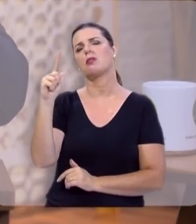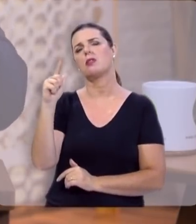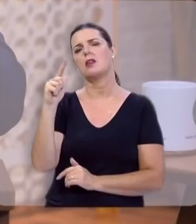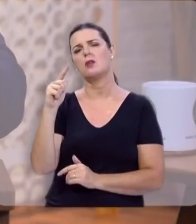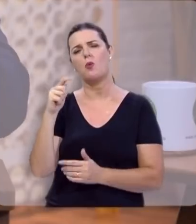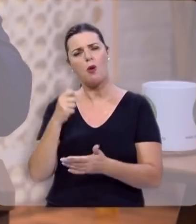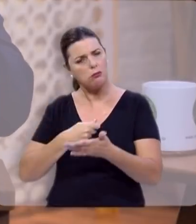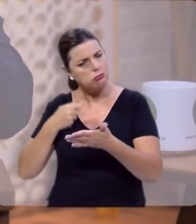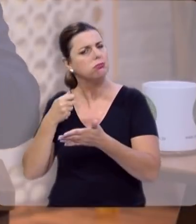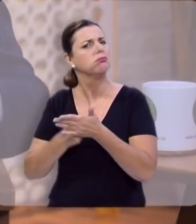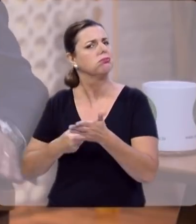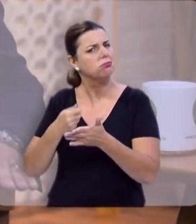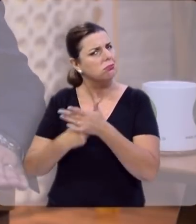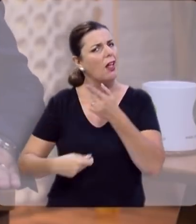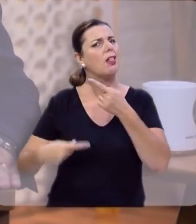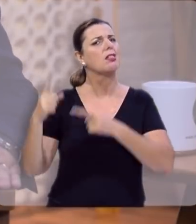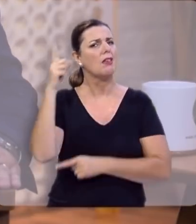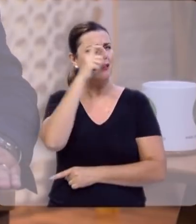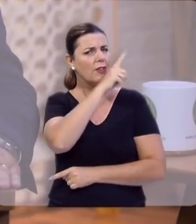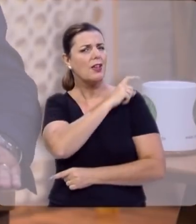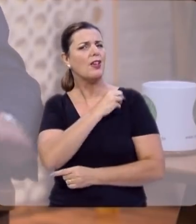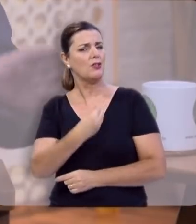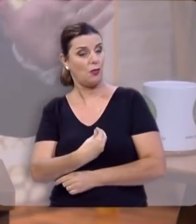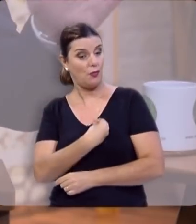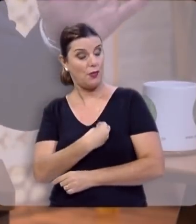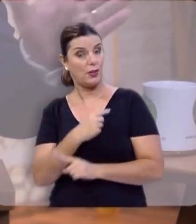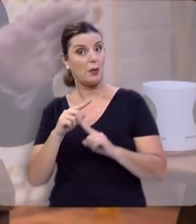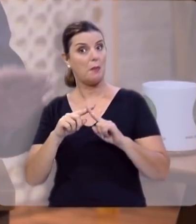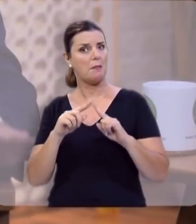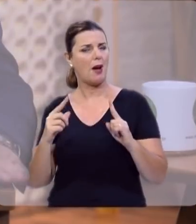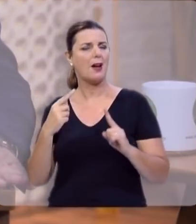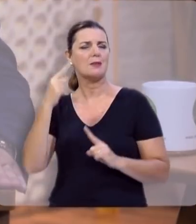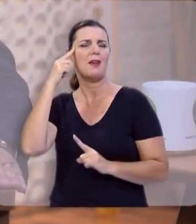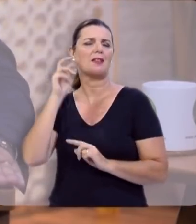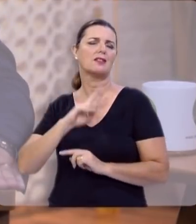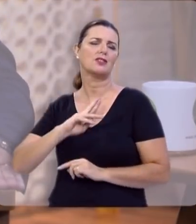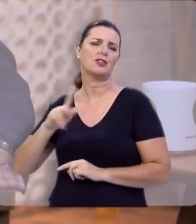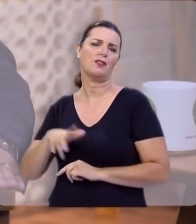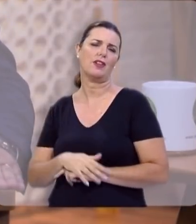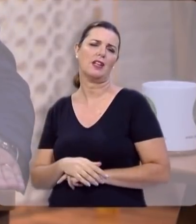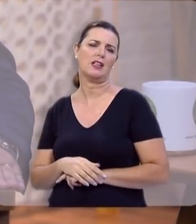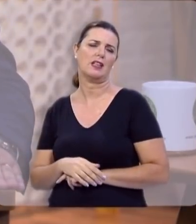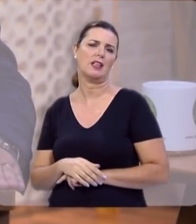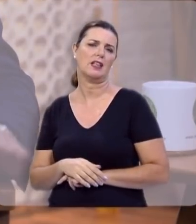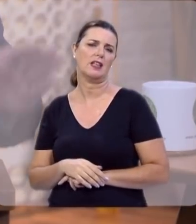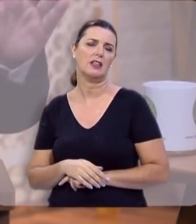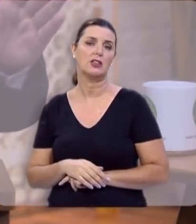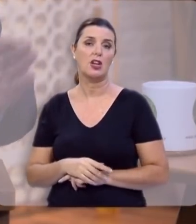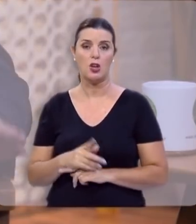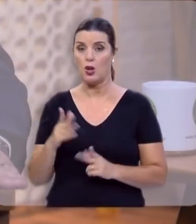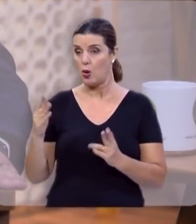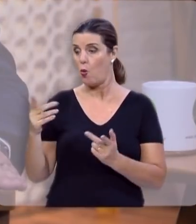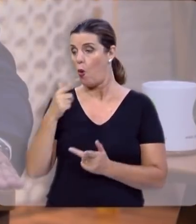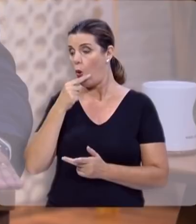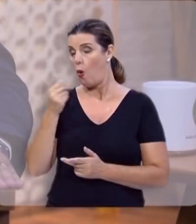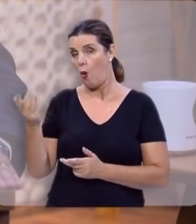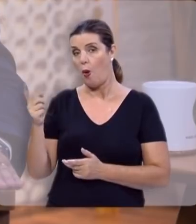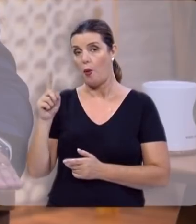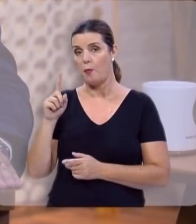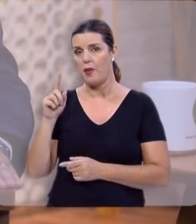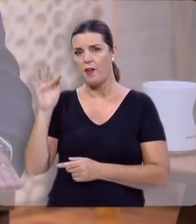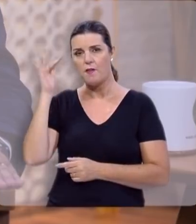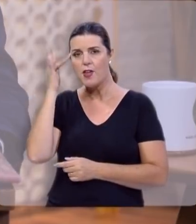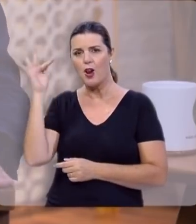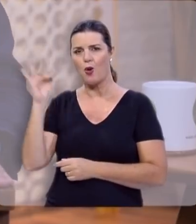continuará enfrentando dificuldades na vida. Mas aí, pensando de uma maneira diferente de David Hume, como o reverendo Rodrigo